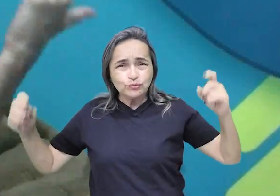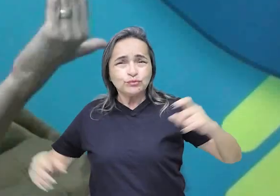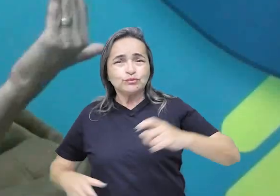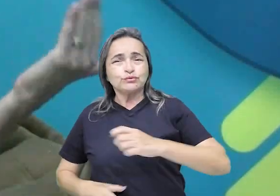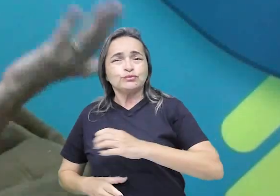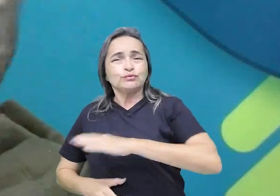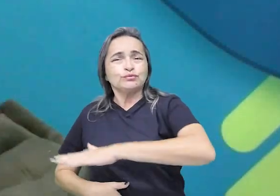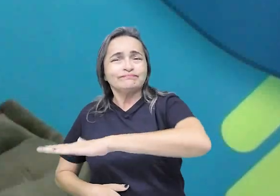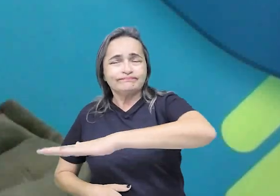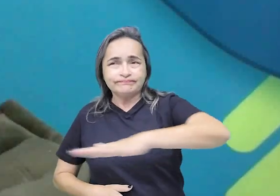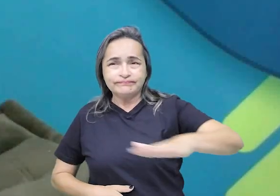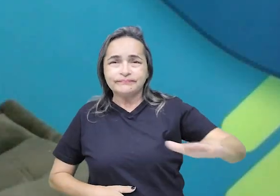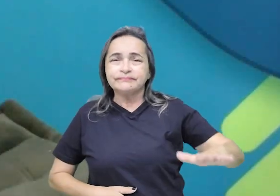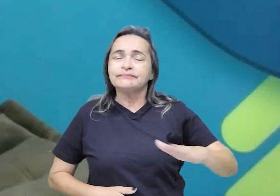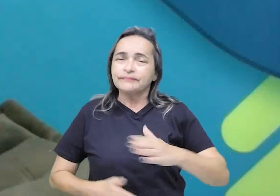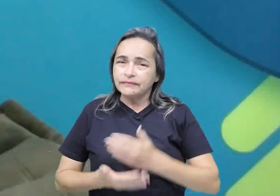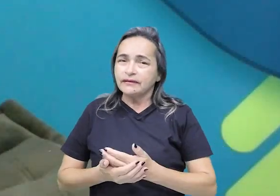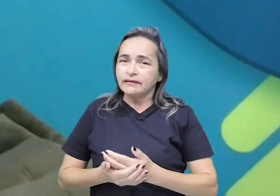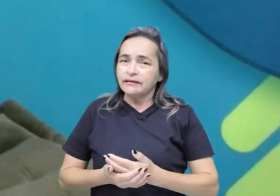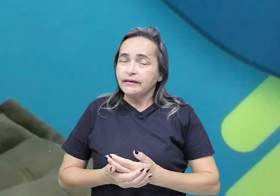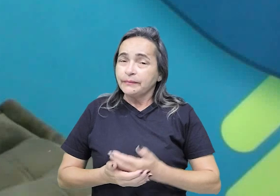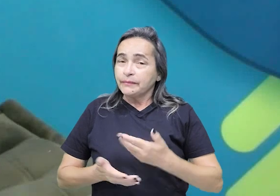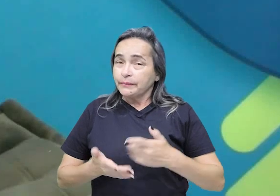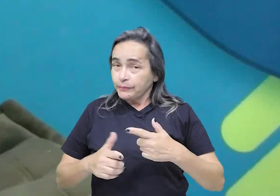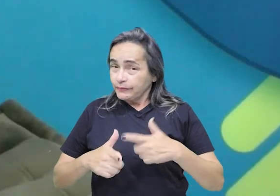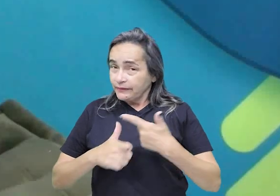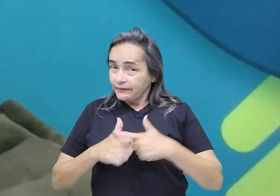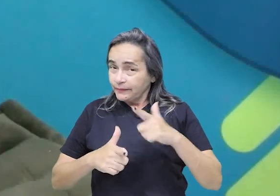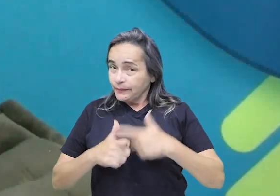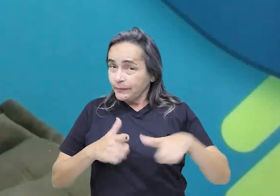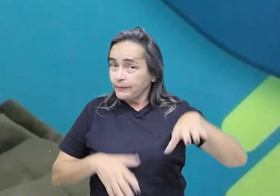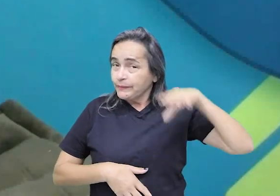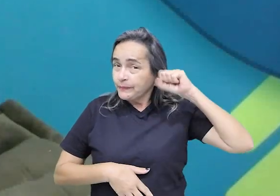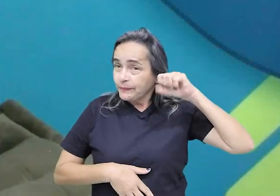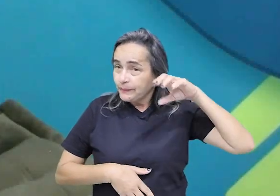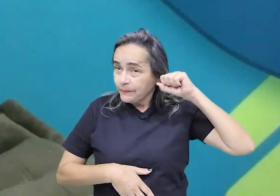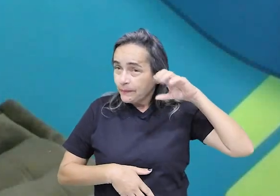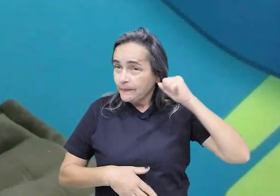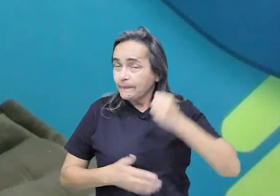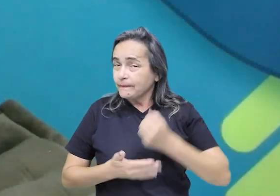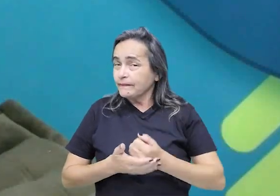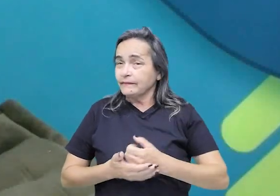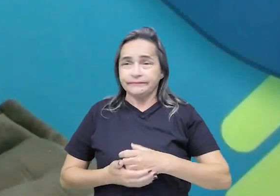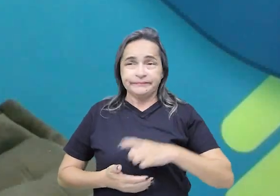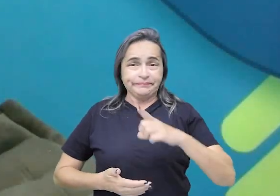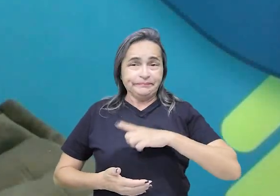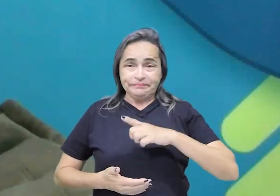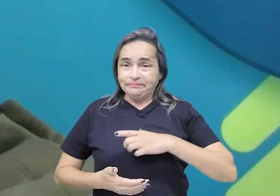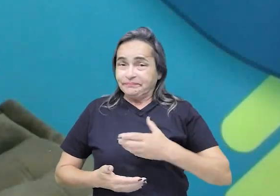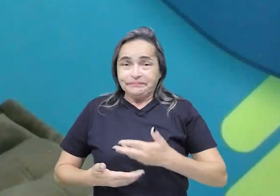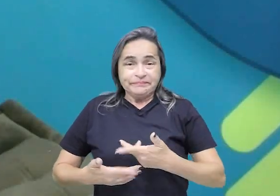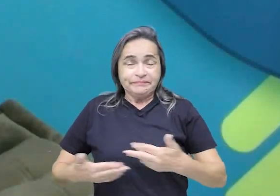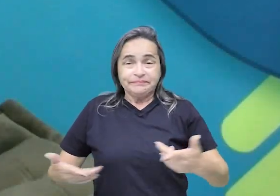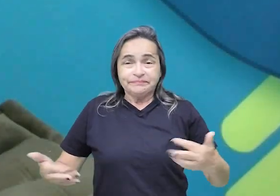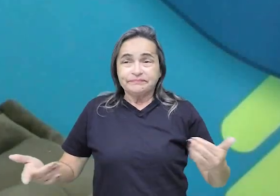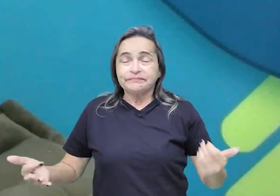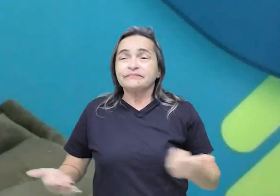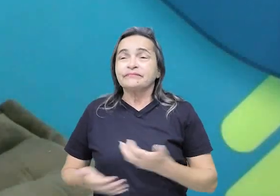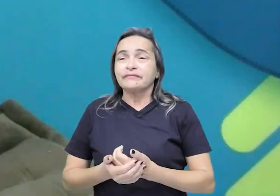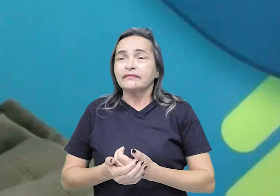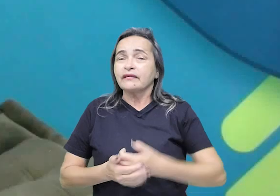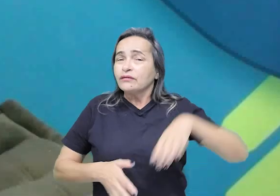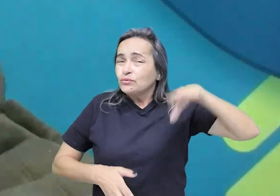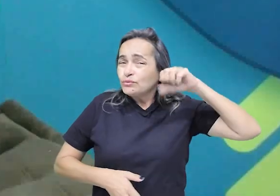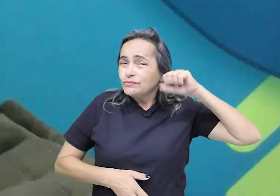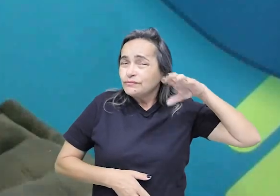desses barulhos não trazerem perdas auditivas para a gente, porque a gente hoje vive de encontrar muitos mecanismos, há muitas ferramentas que envolvem a